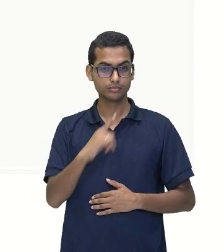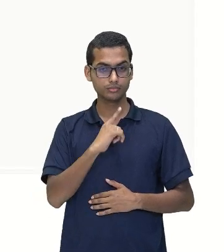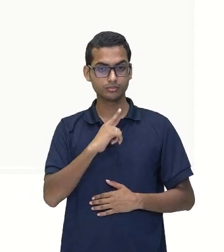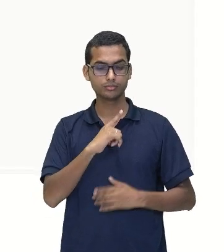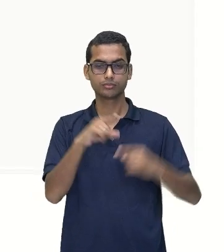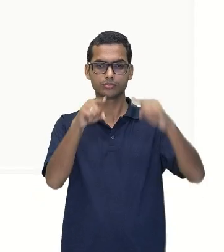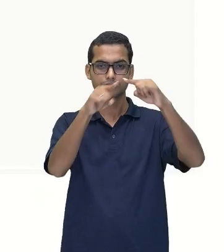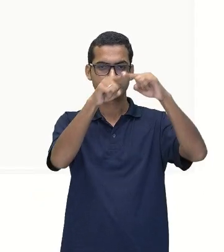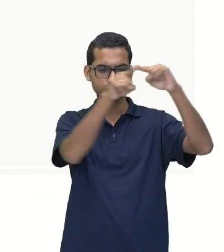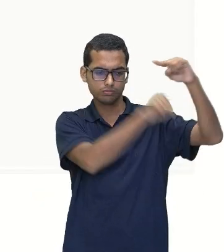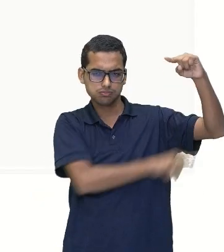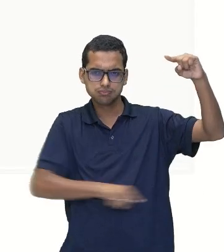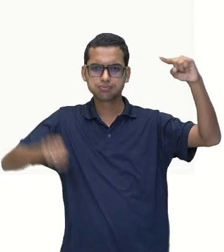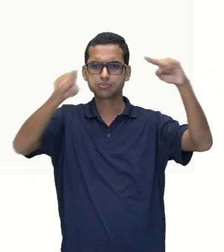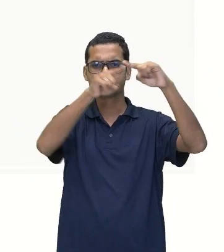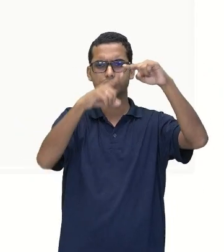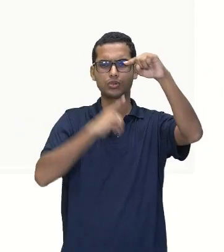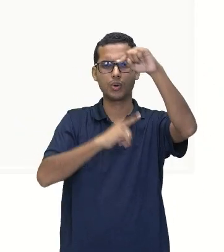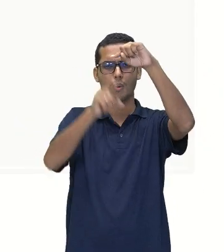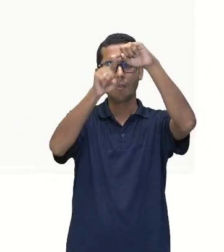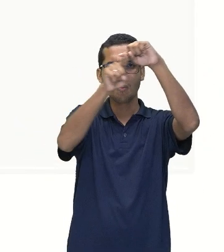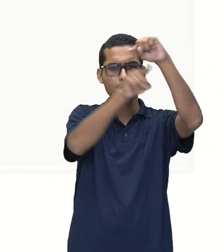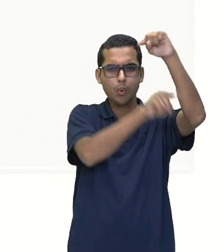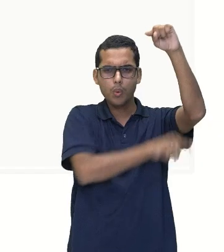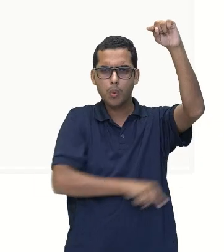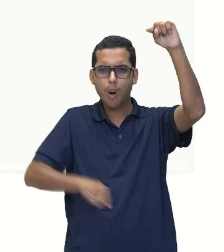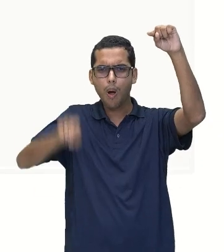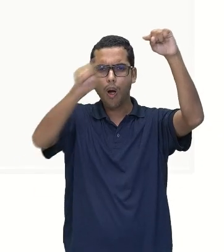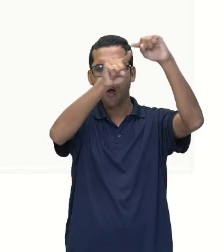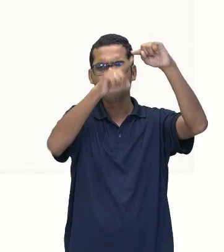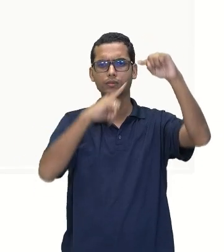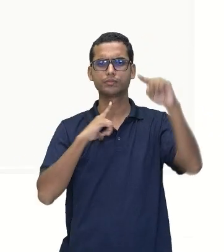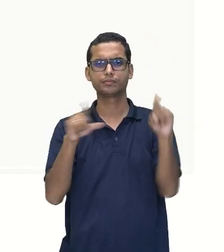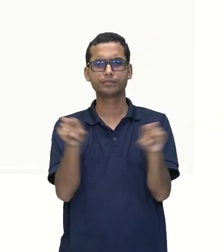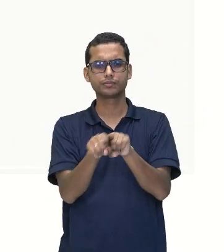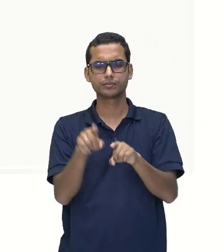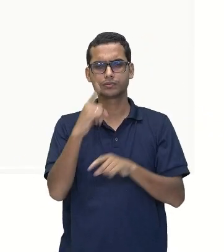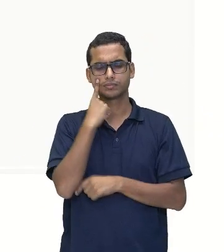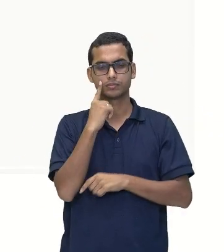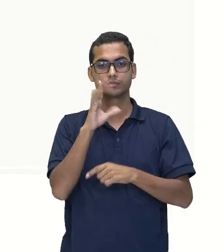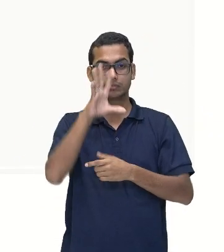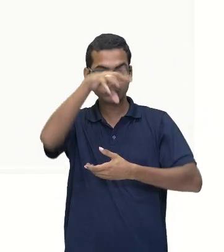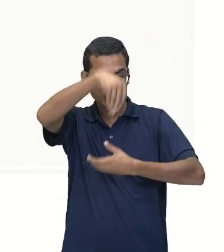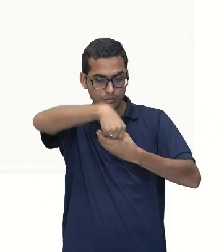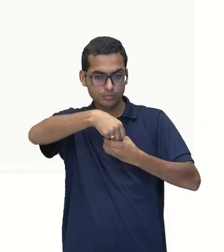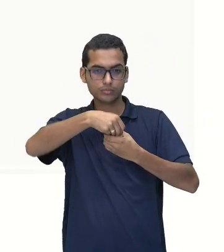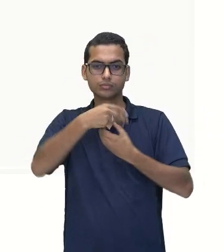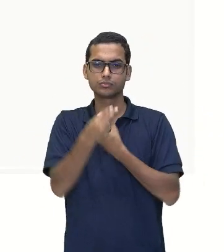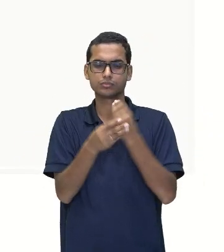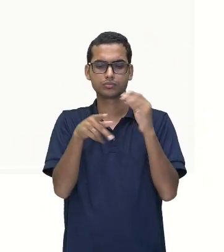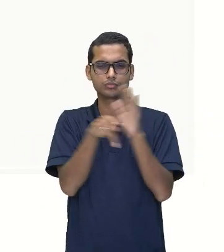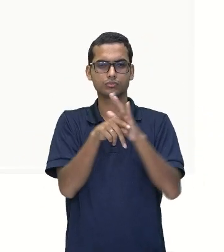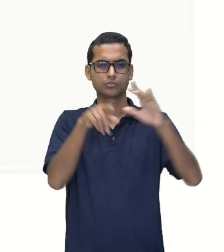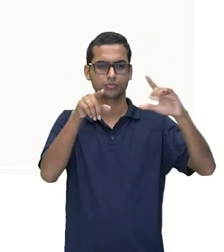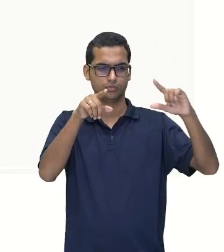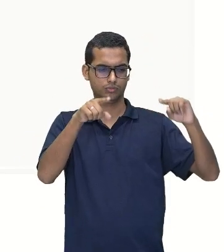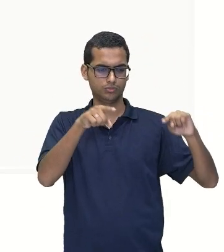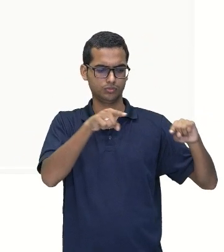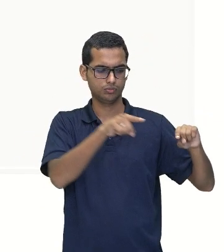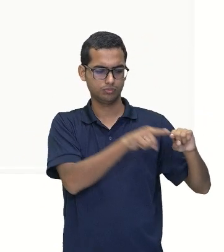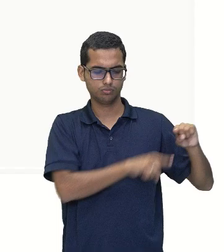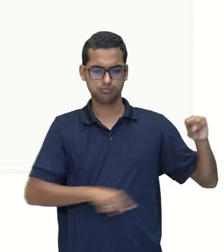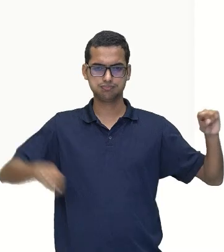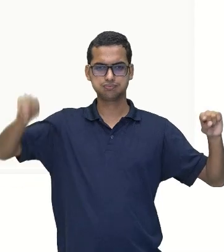dentro vai ficar a circunferência menor, tá bom? Vai ficar desse jeito aí, depois que a gente